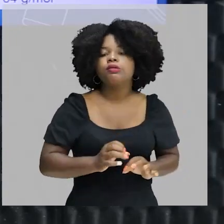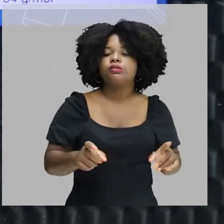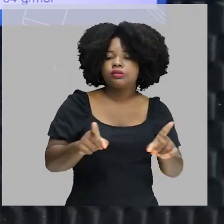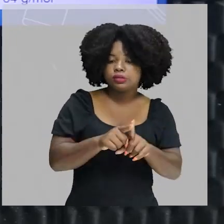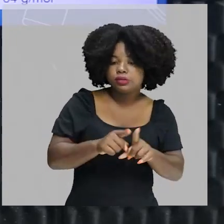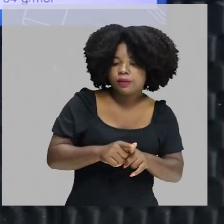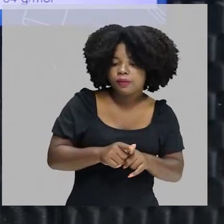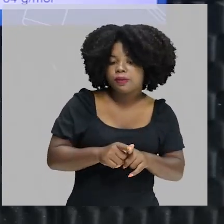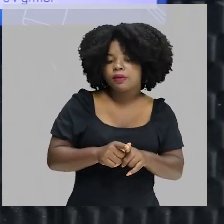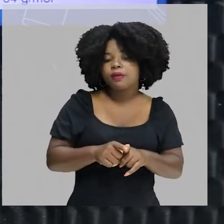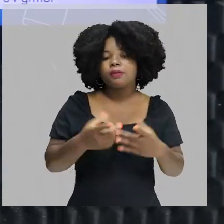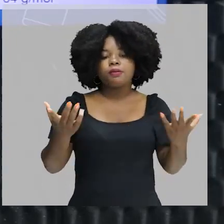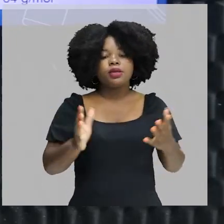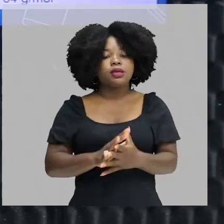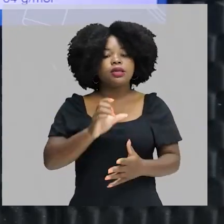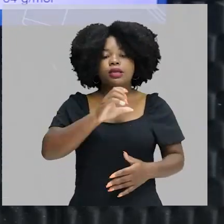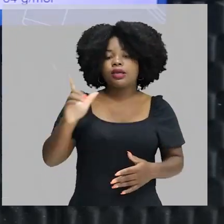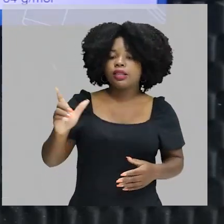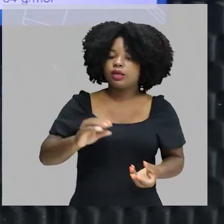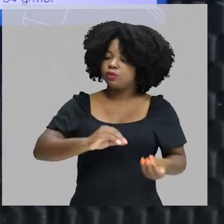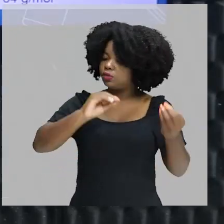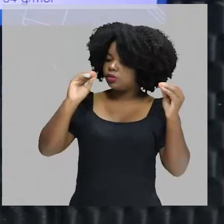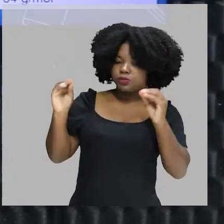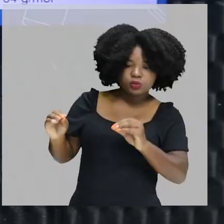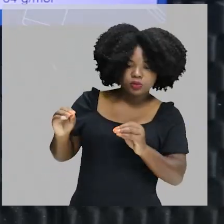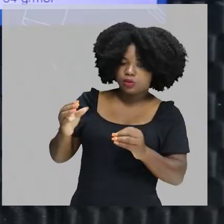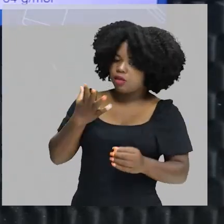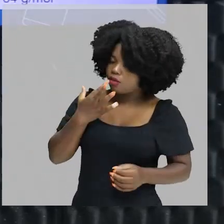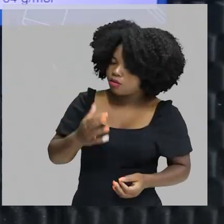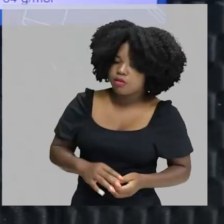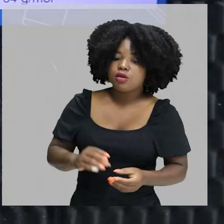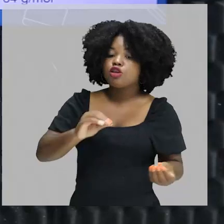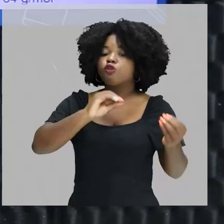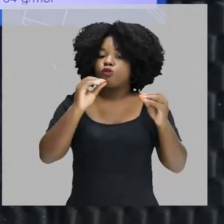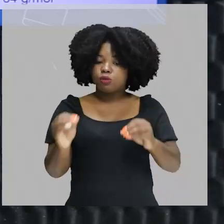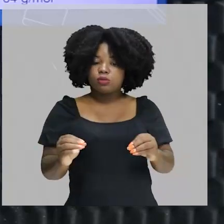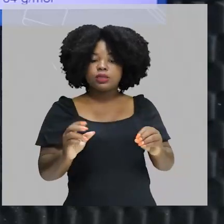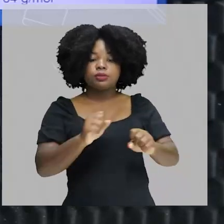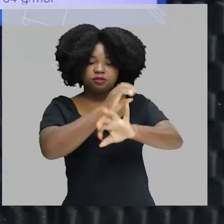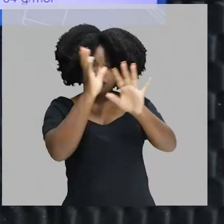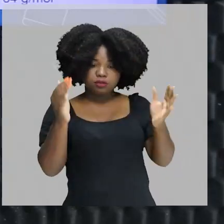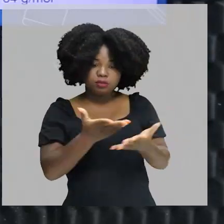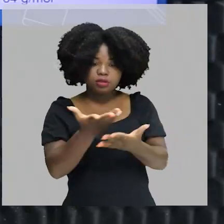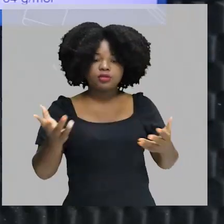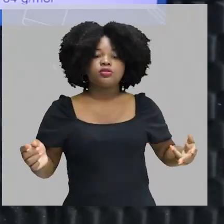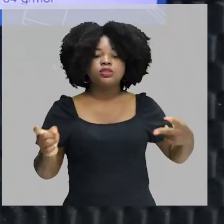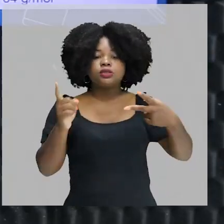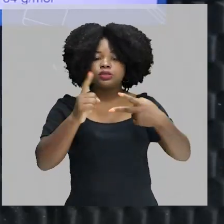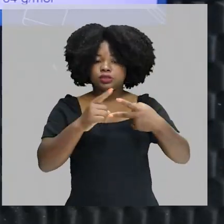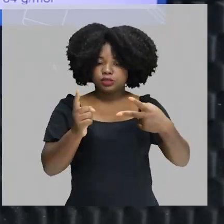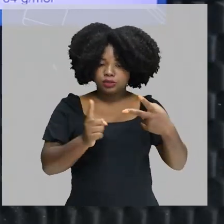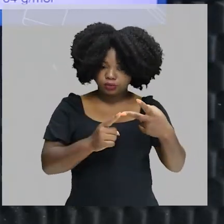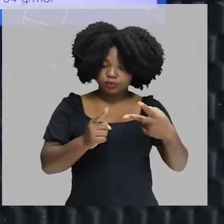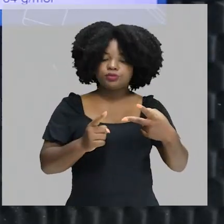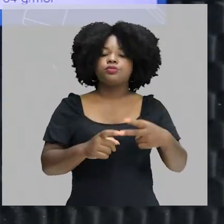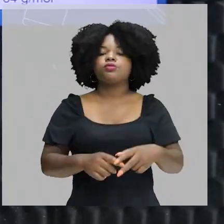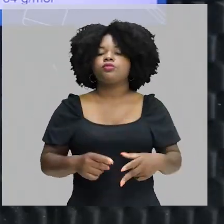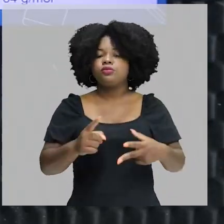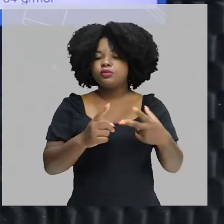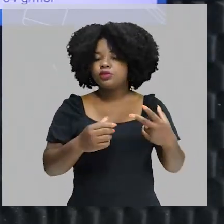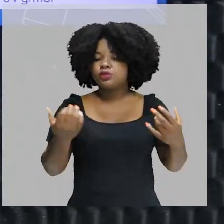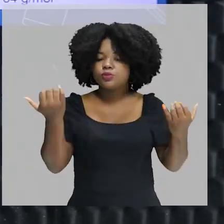cores. Eu coloquei essas cores para a gente destacar duas informações importantes. E aí, quando você